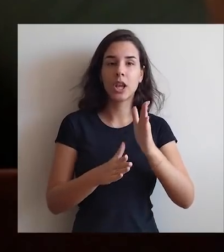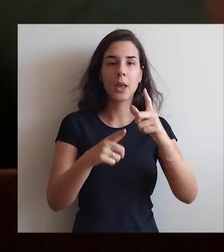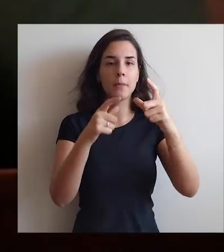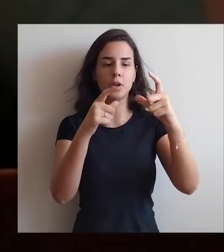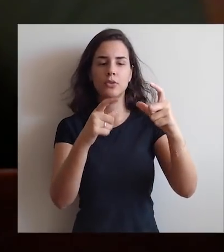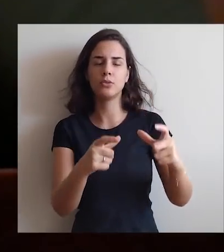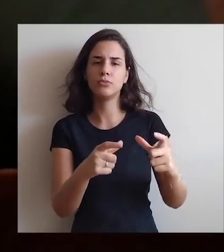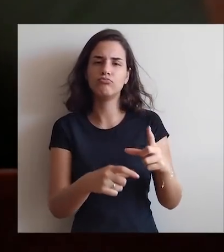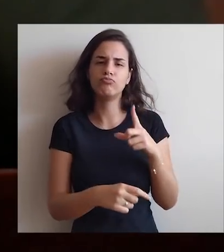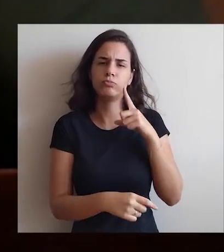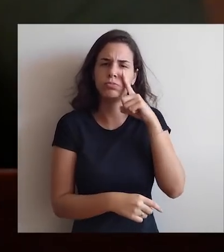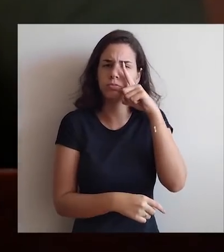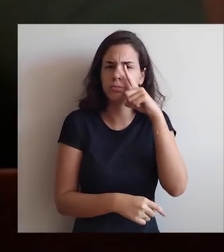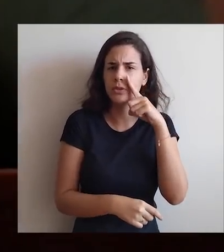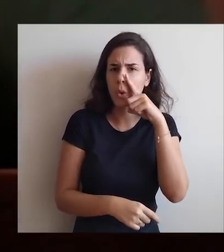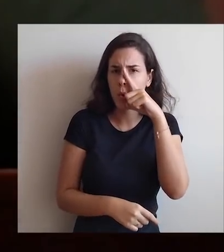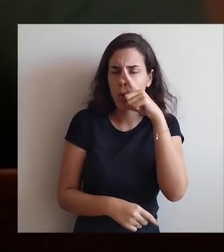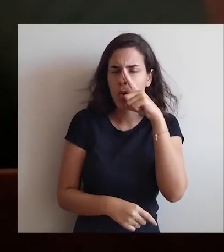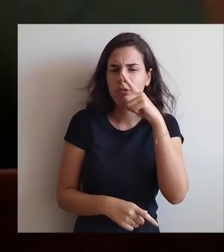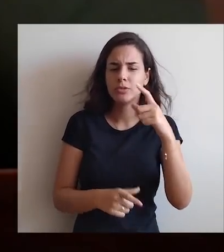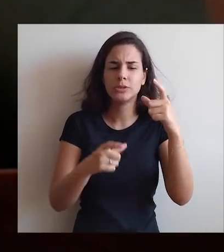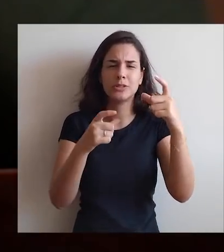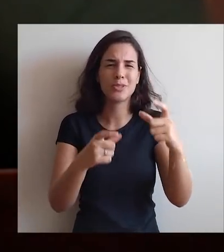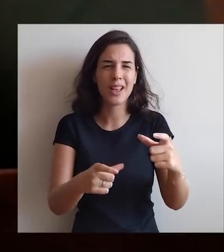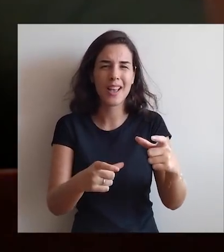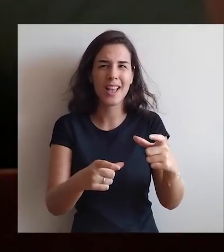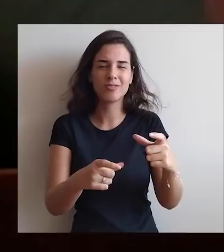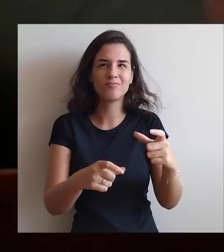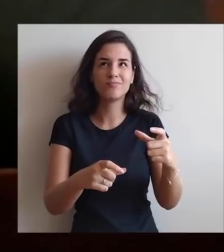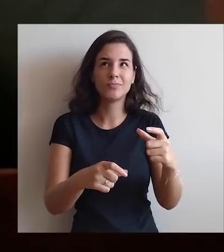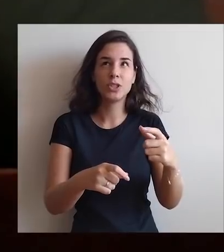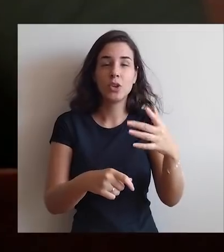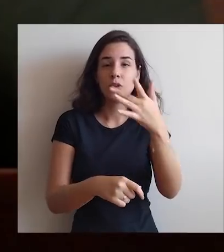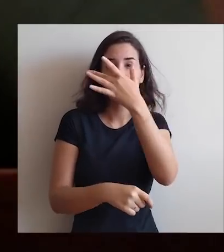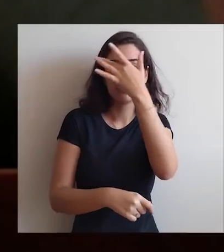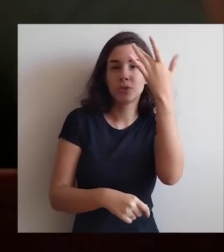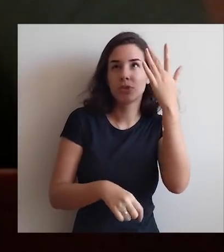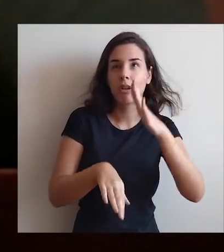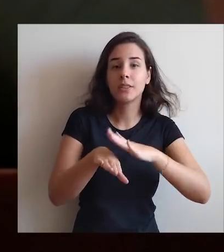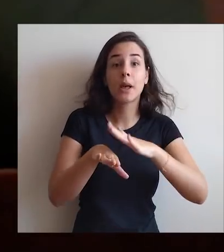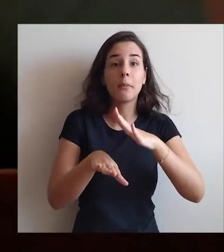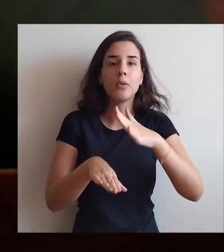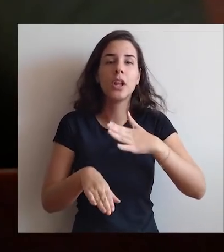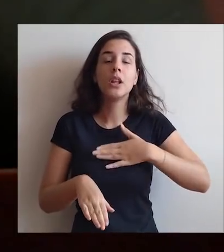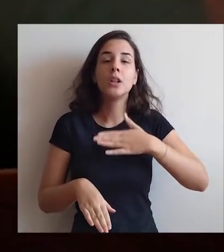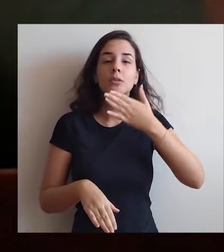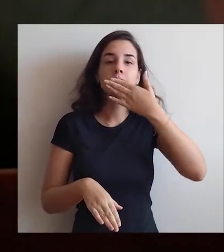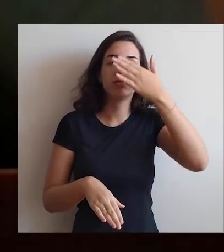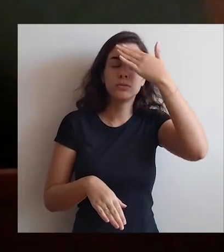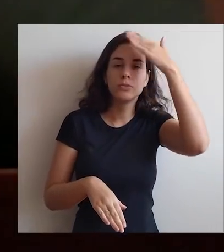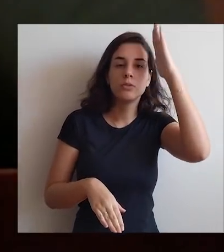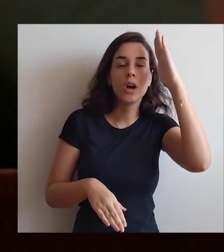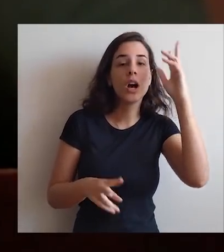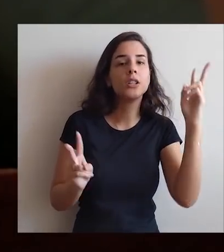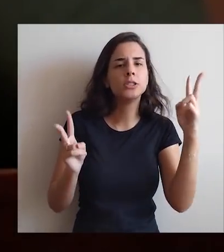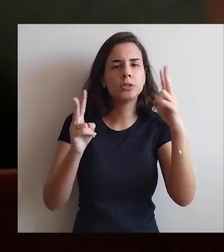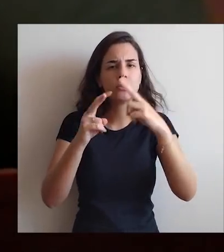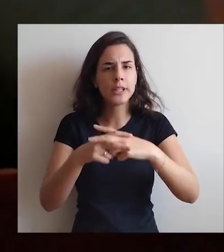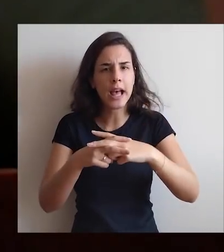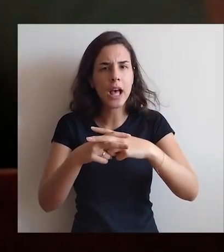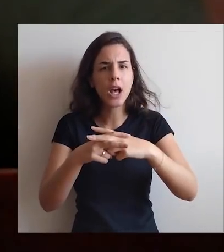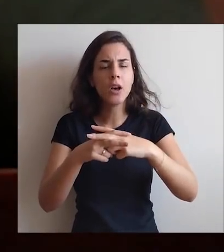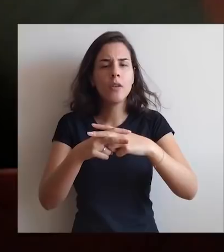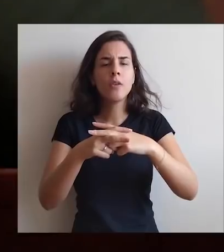Eu viajei para uma região extremamente fechada e perigosa, uma região de grande